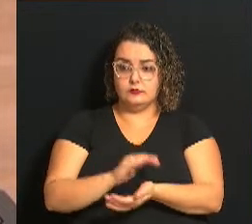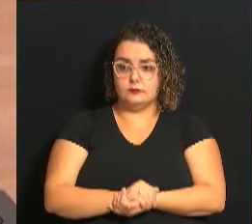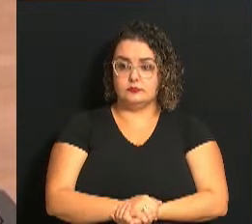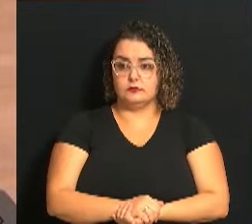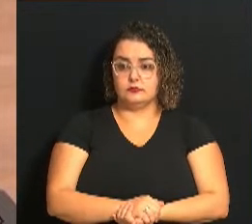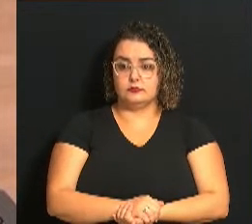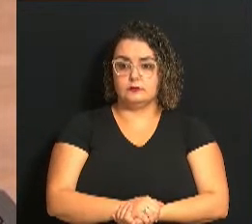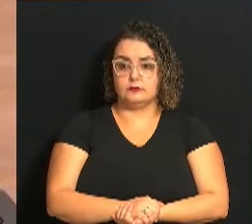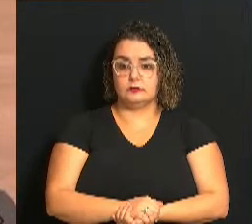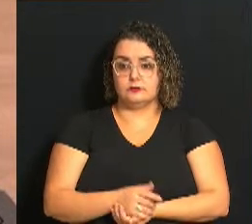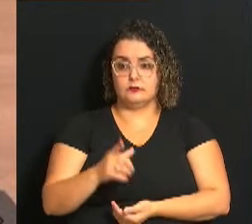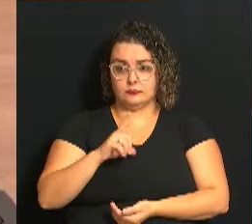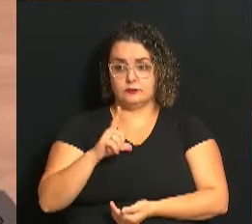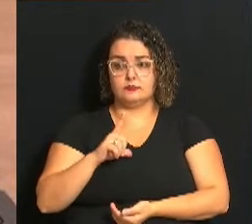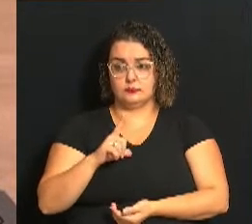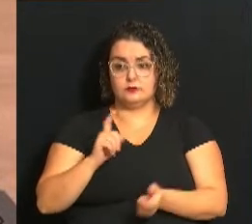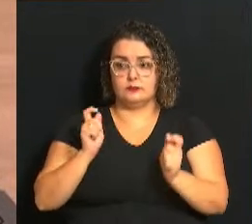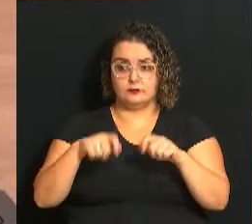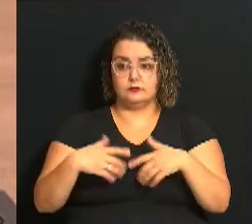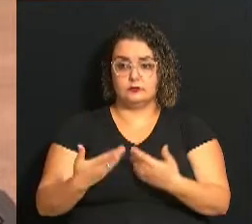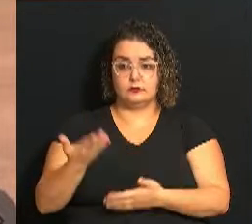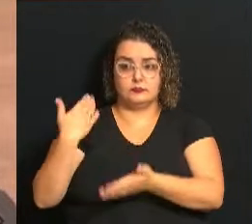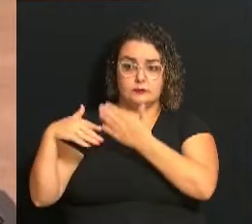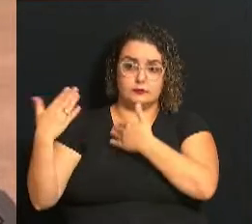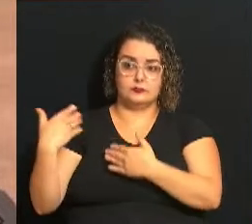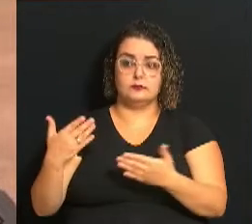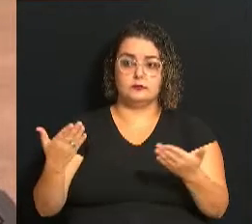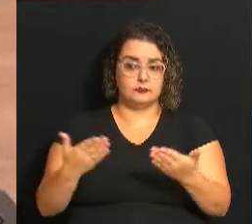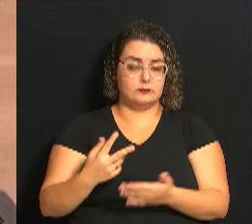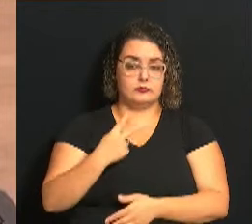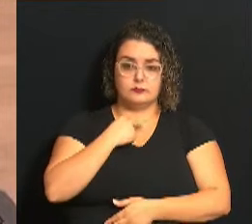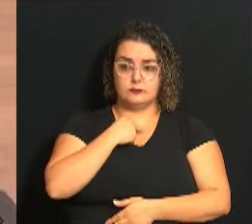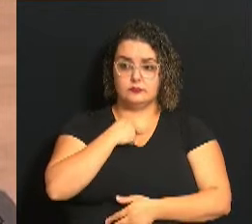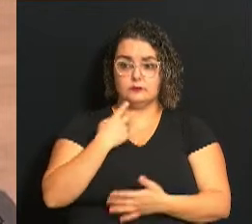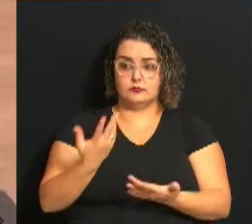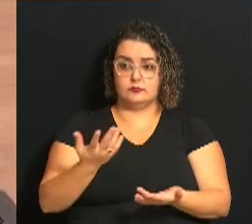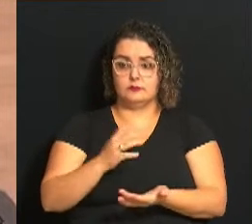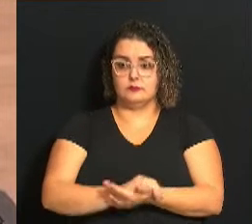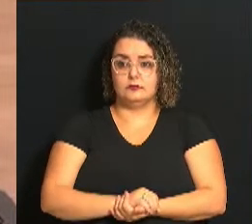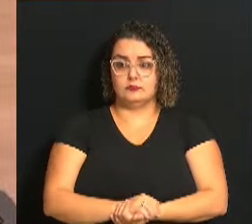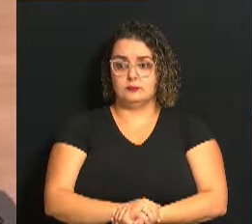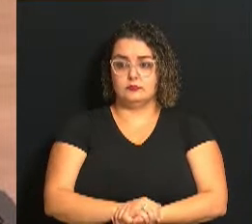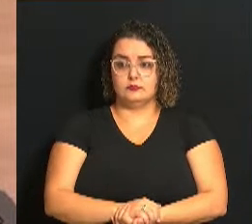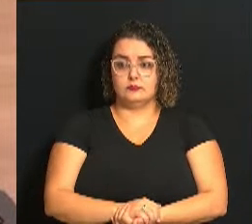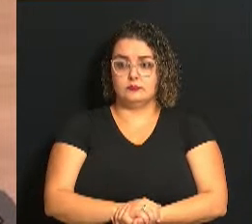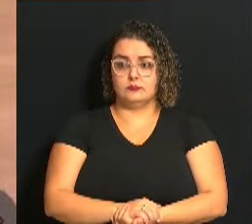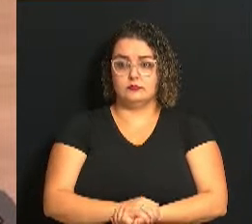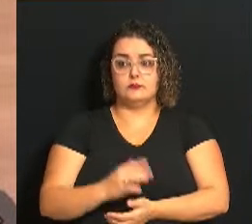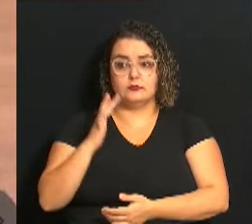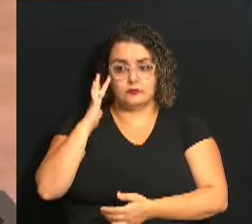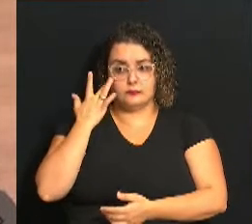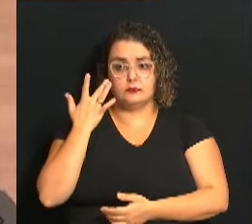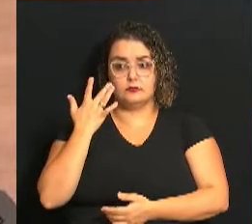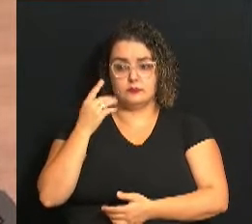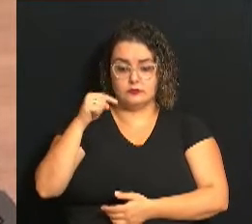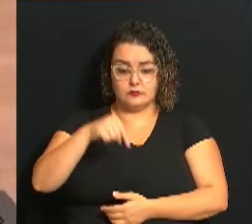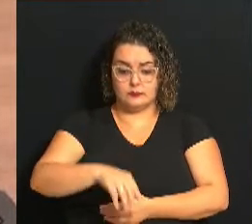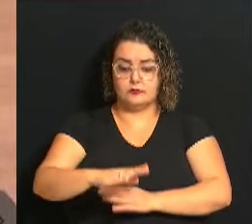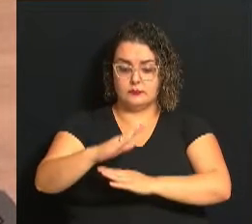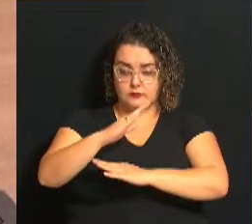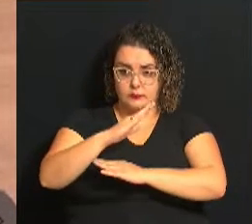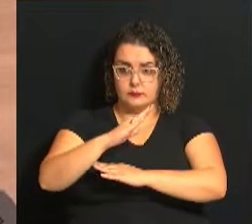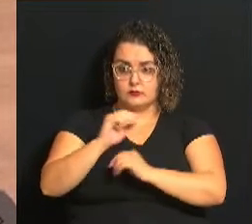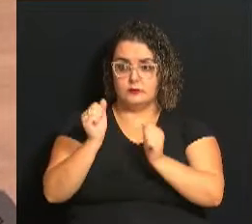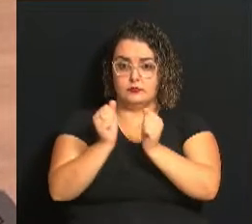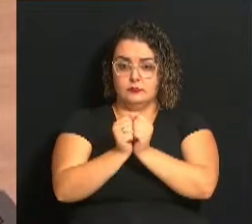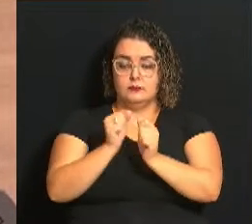tinha essa possibilidade antigamente e agora não pode. Então, realmente, eu acho que cabe a essa casa, junto com a